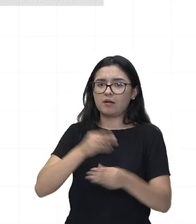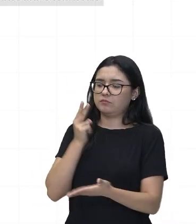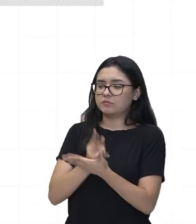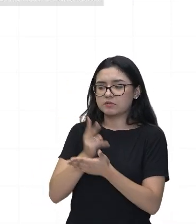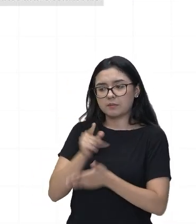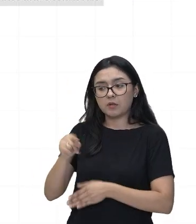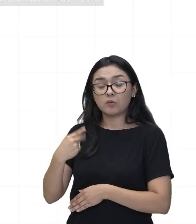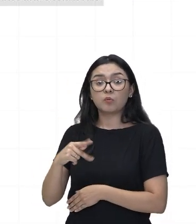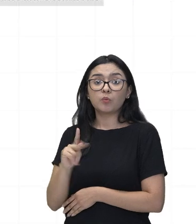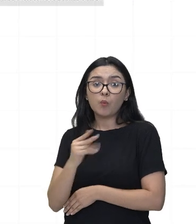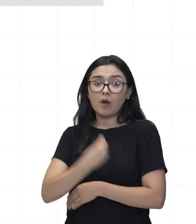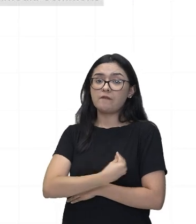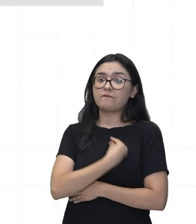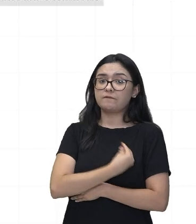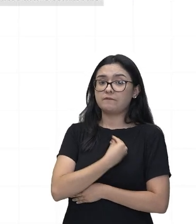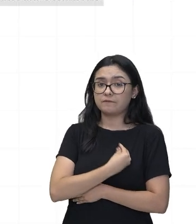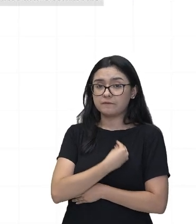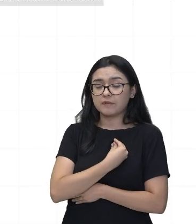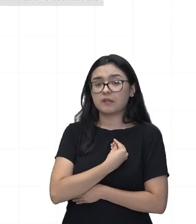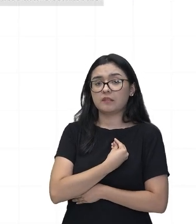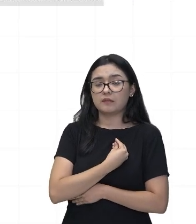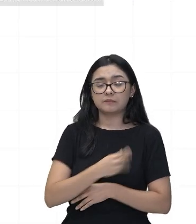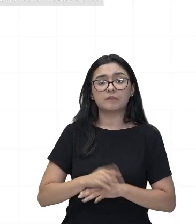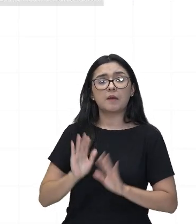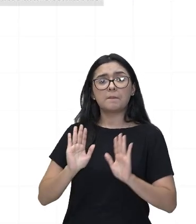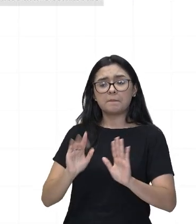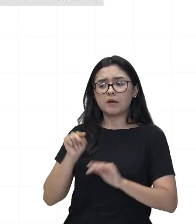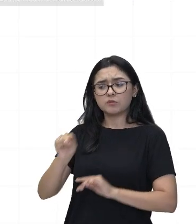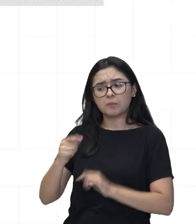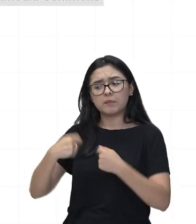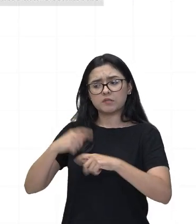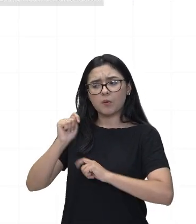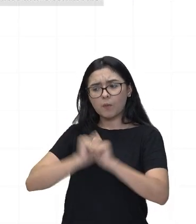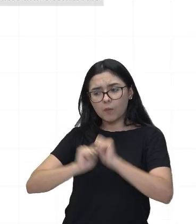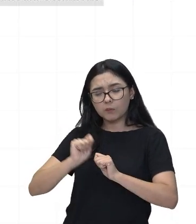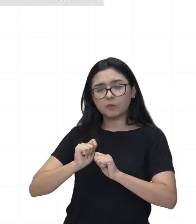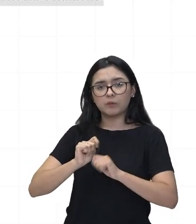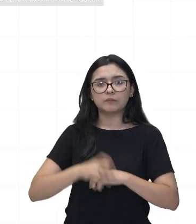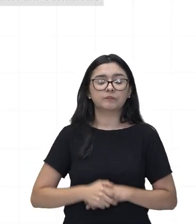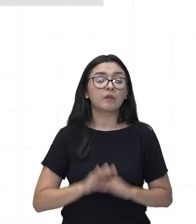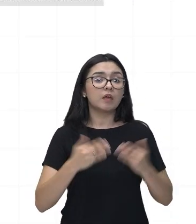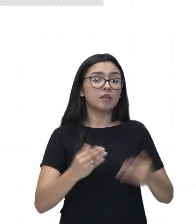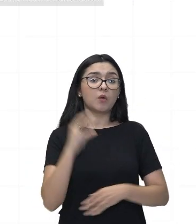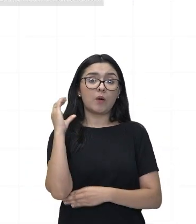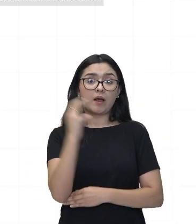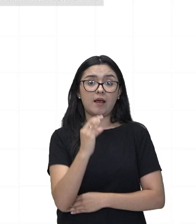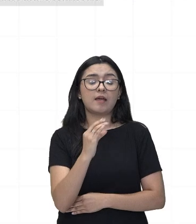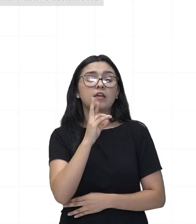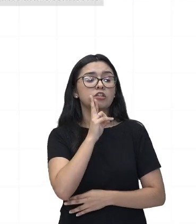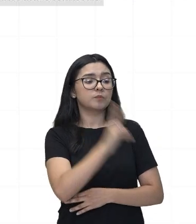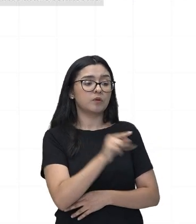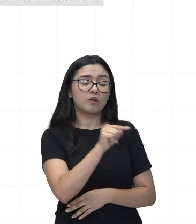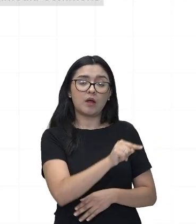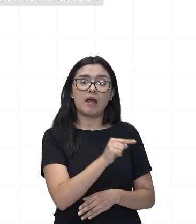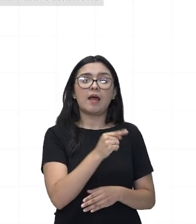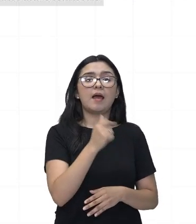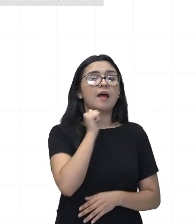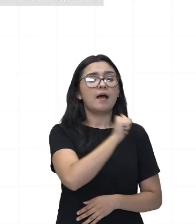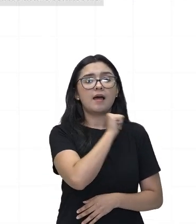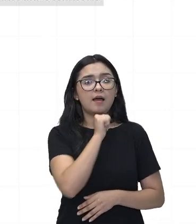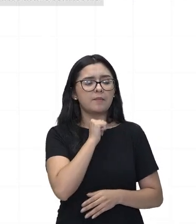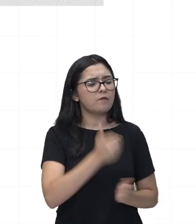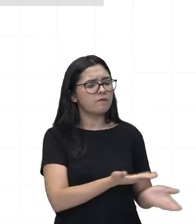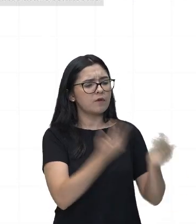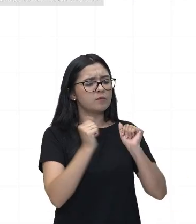porta, espreitando-te, mas tu deverás dominá-lo. Caim disse então a Abel, seu irmão: vamos